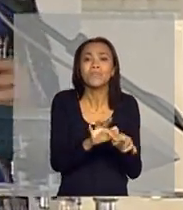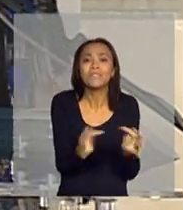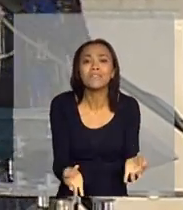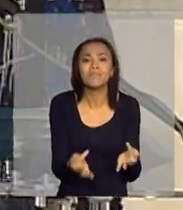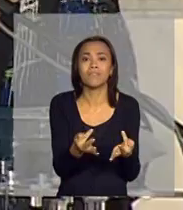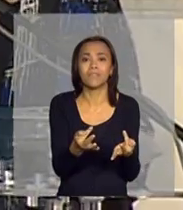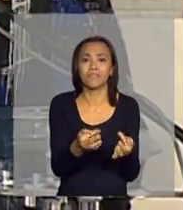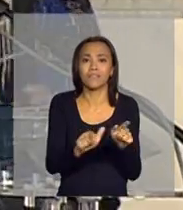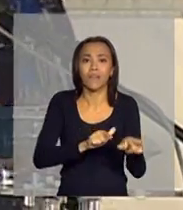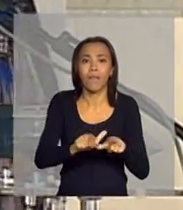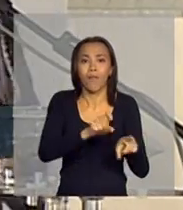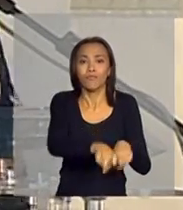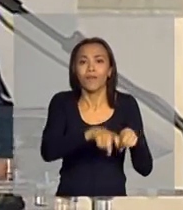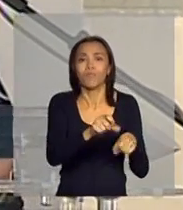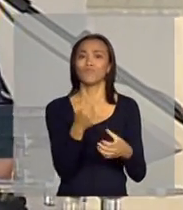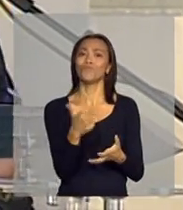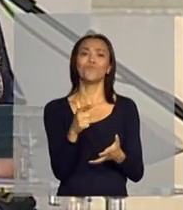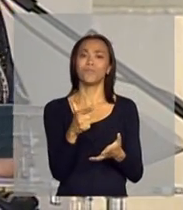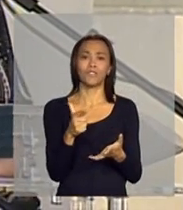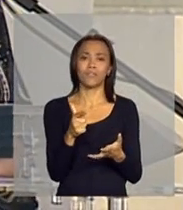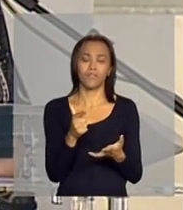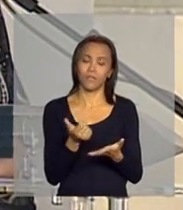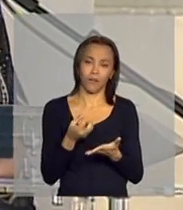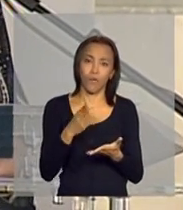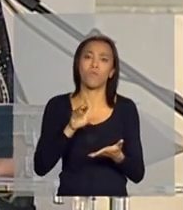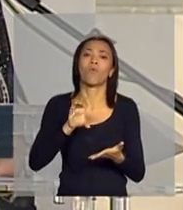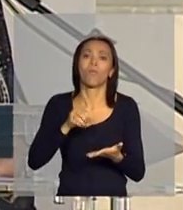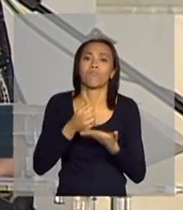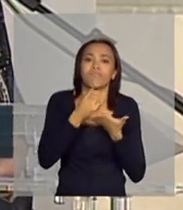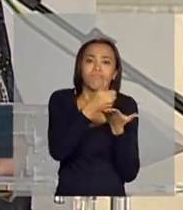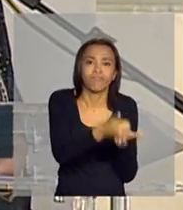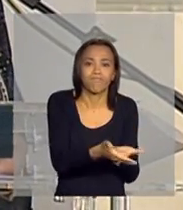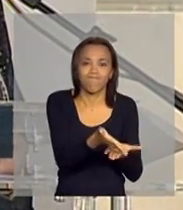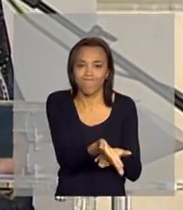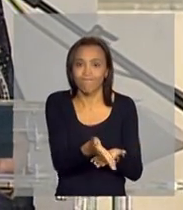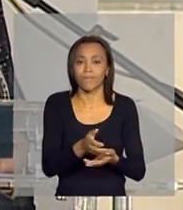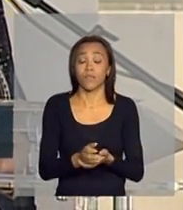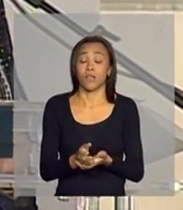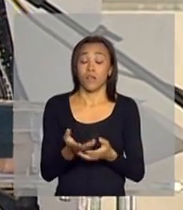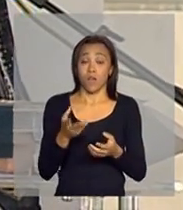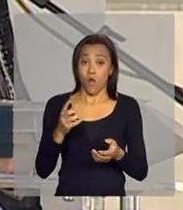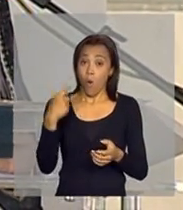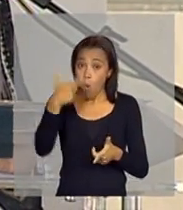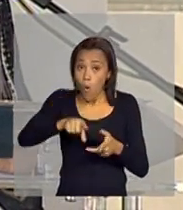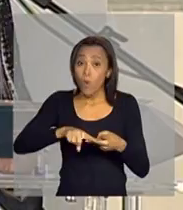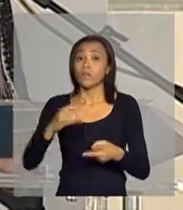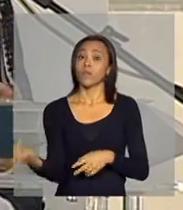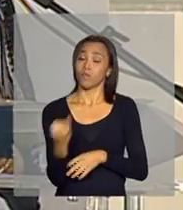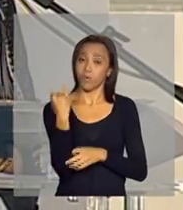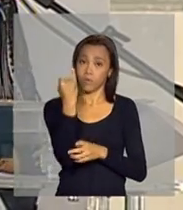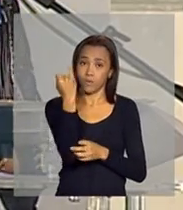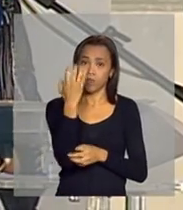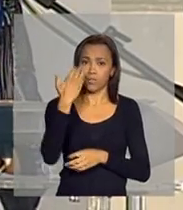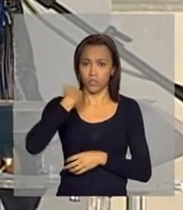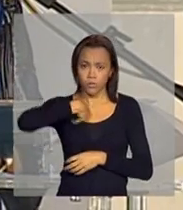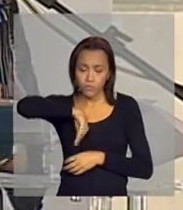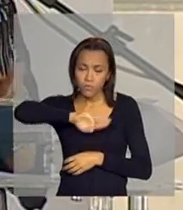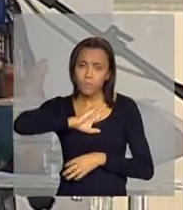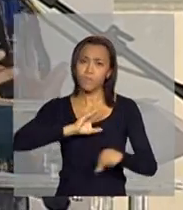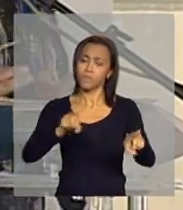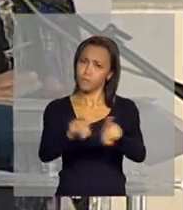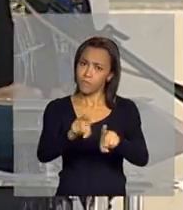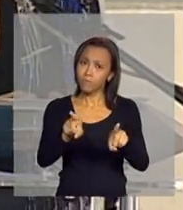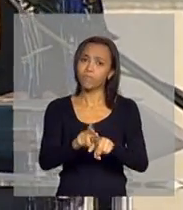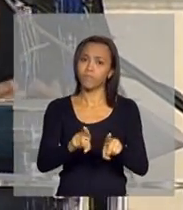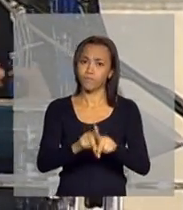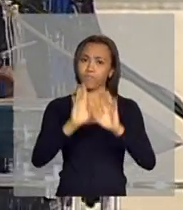ele. Uma outra questão importante é o fato de que nós também